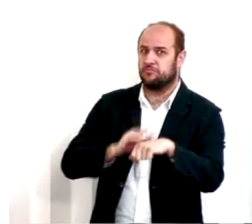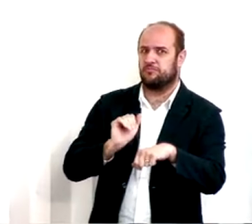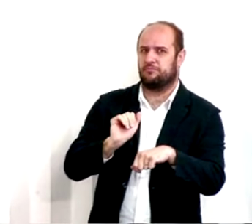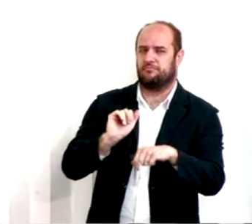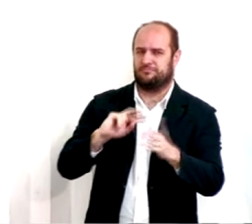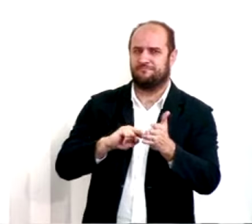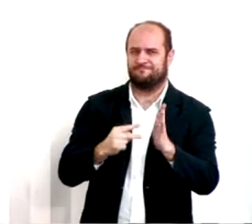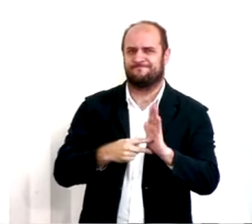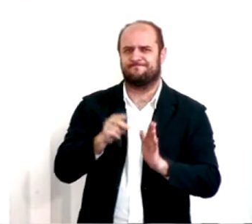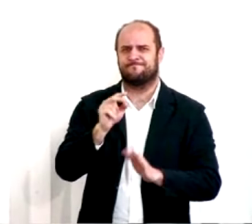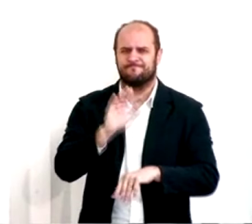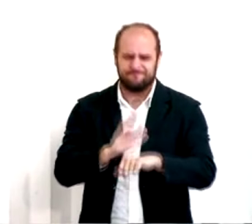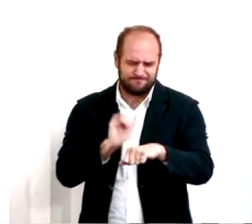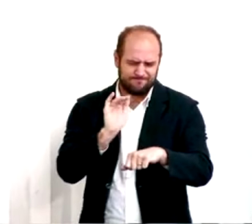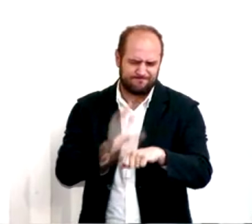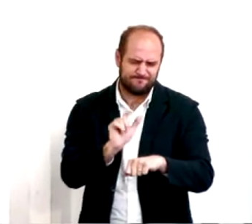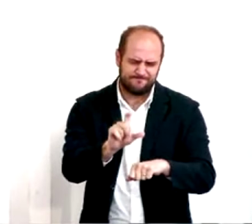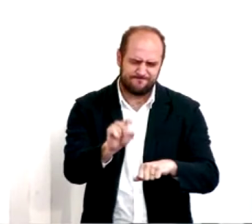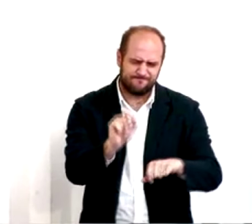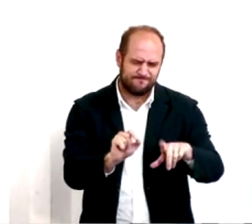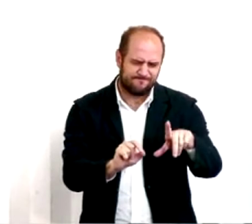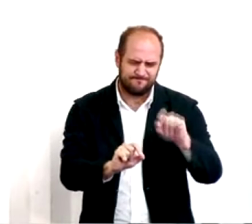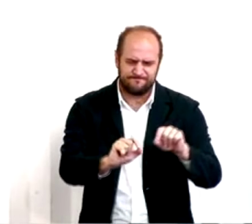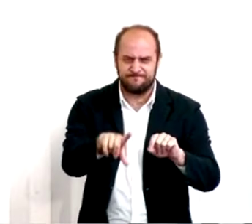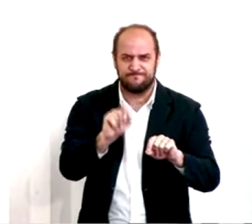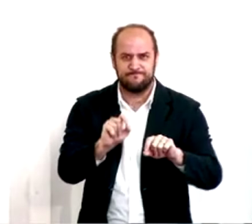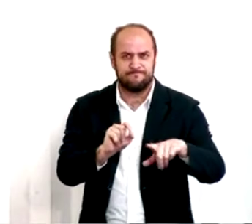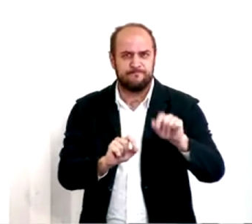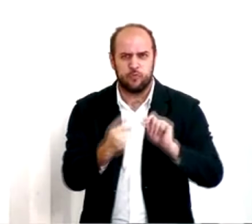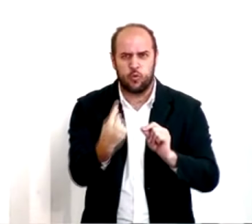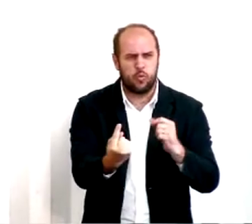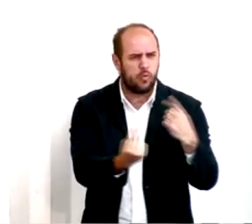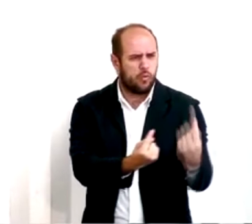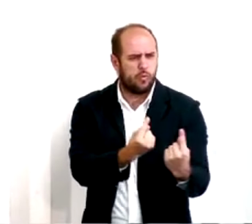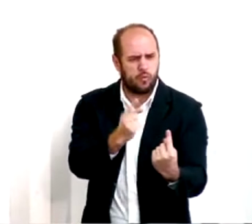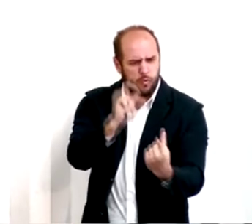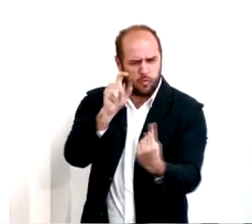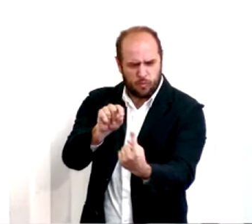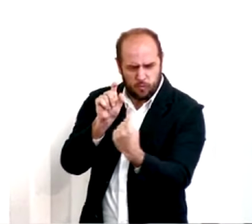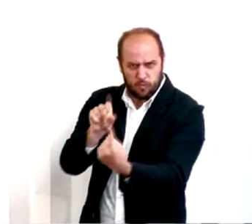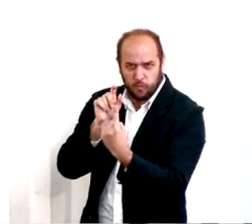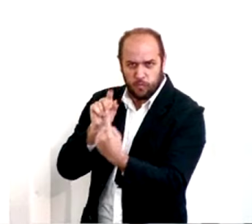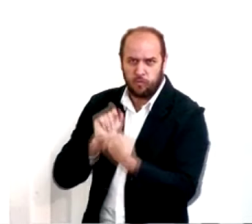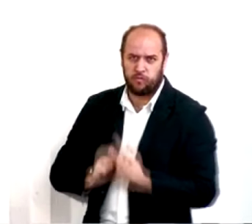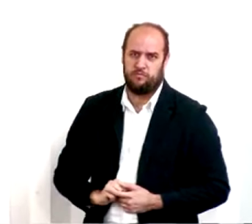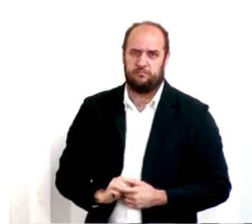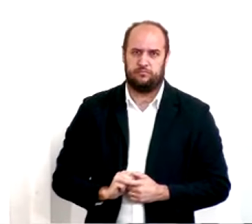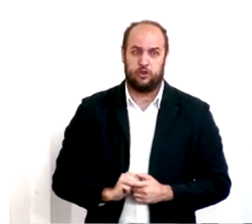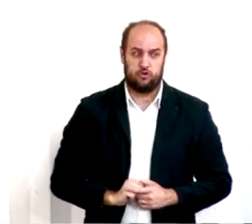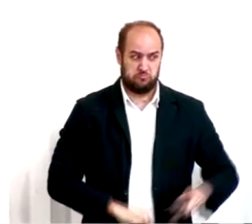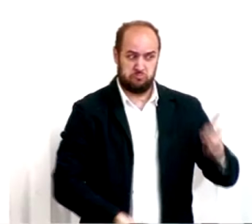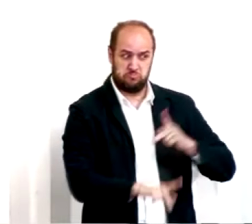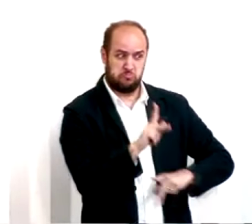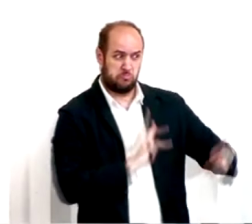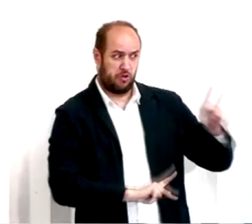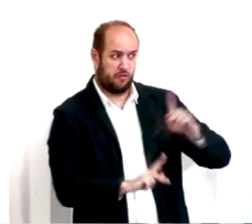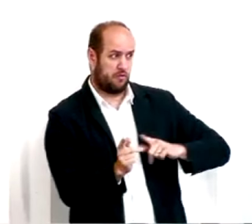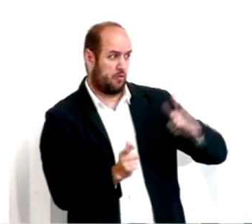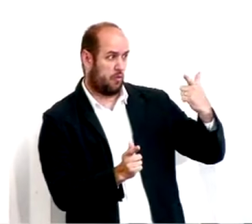foi chamado um a um os enxames as nuvens não foram chamadas